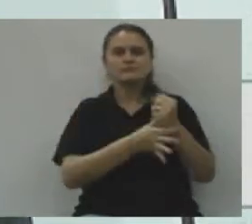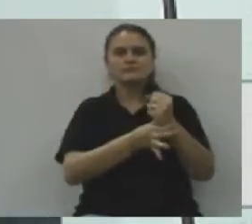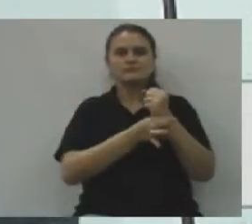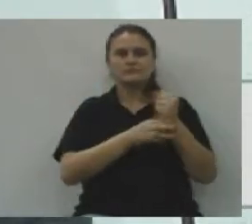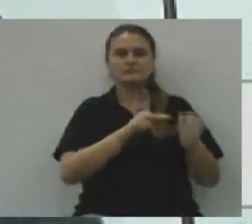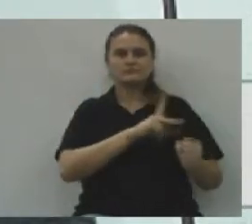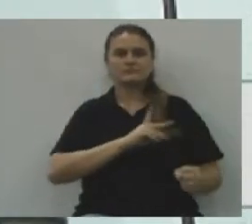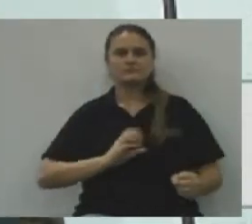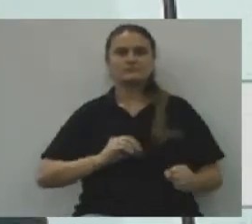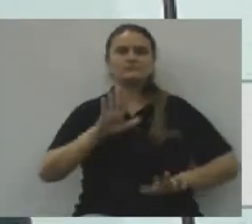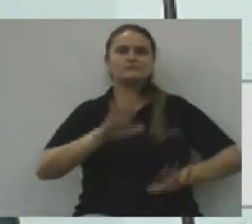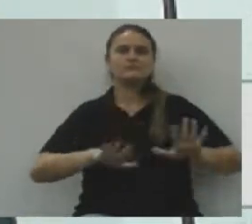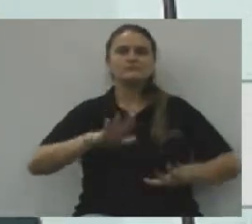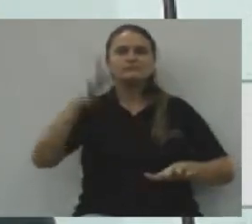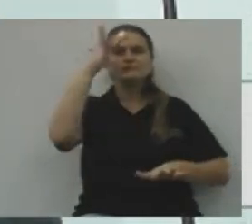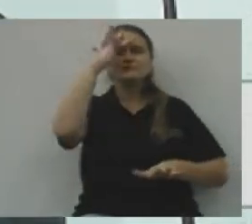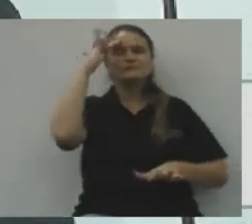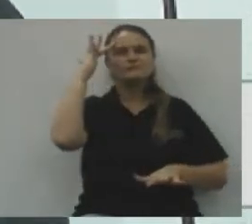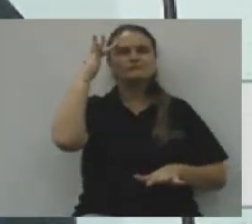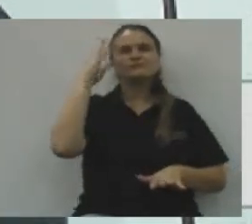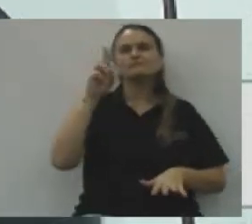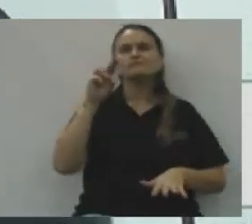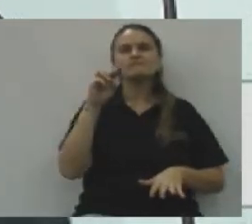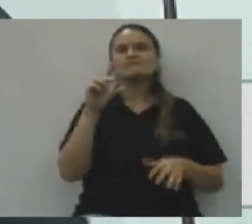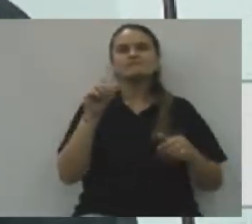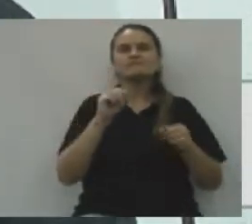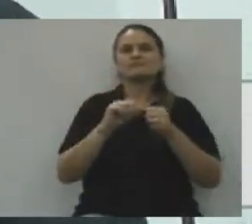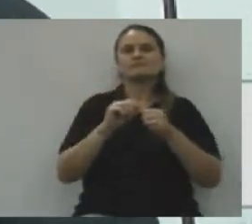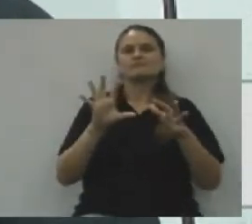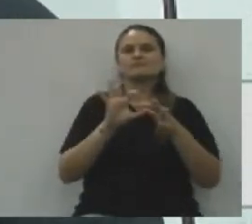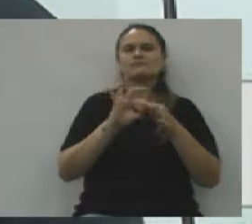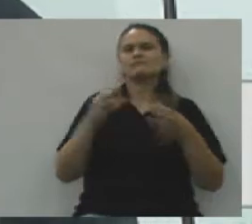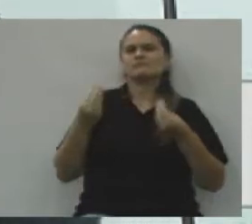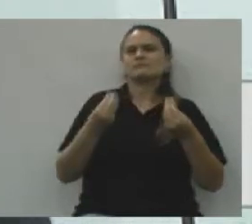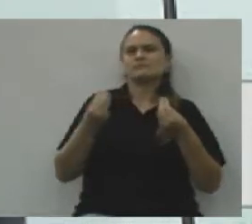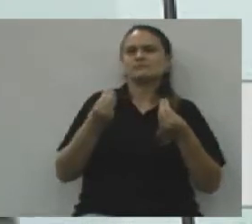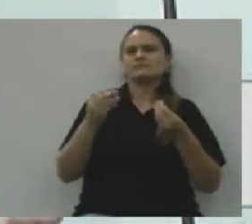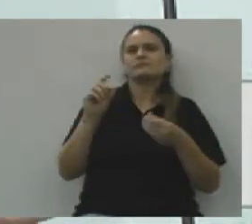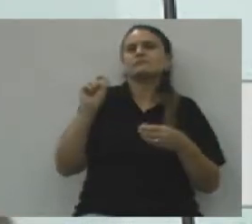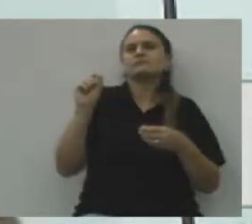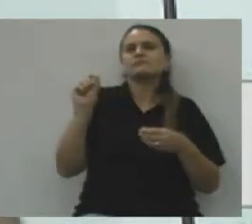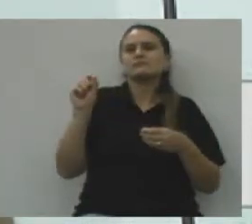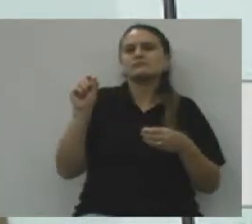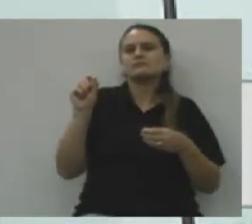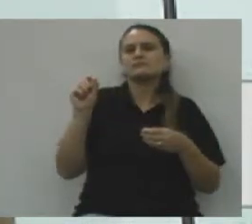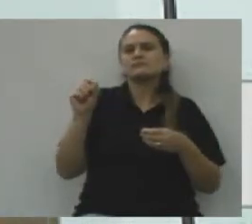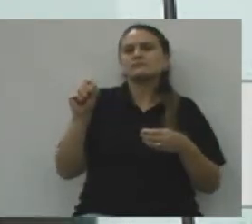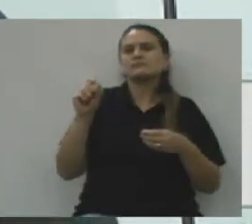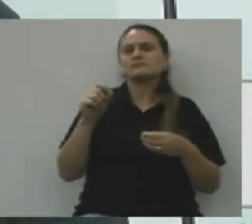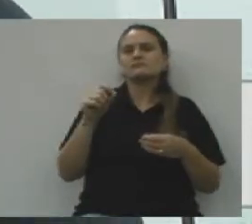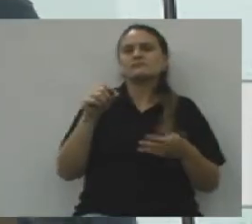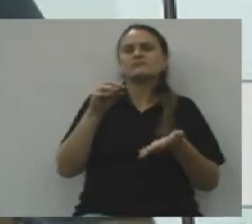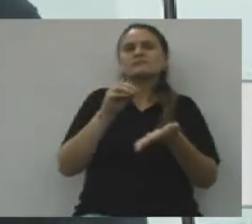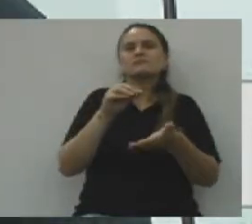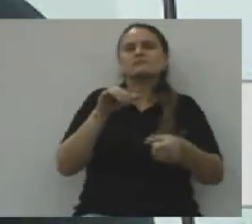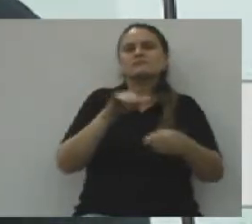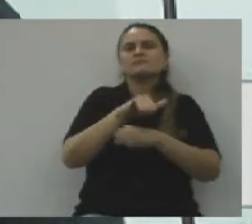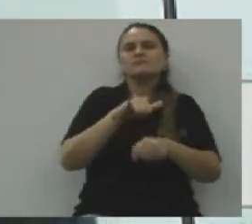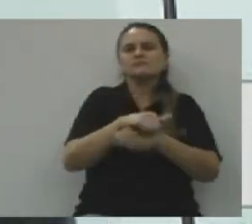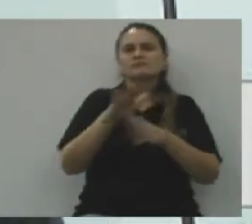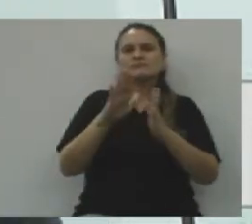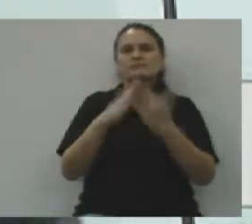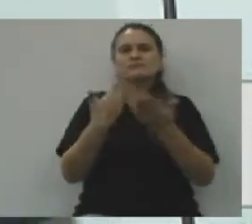E que muitas vezes as pessoas sequer fazem a ligação, não, mas espera lá, né? O que a infrequência escolar, a